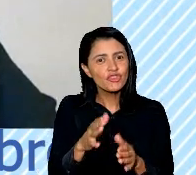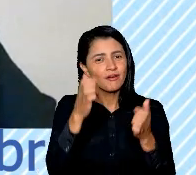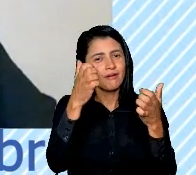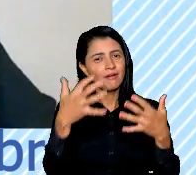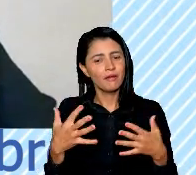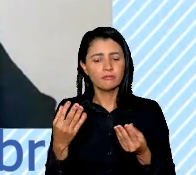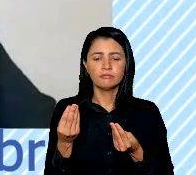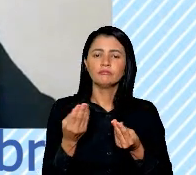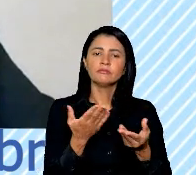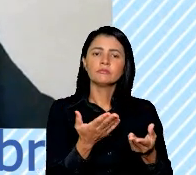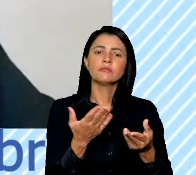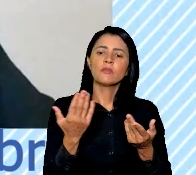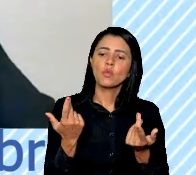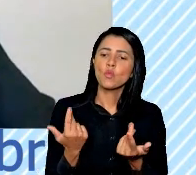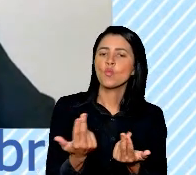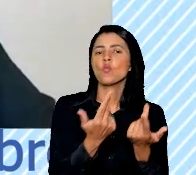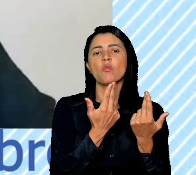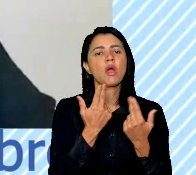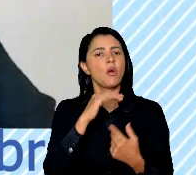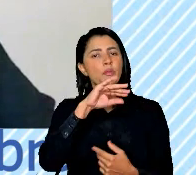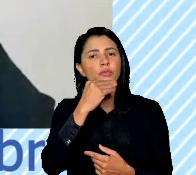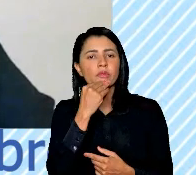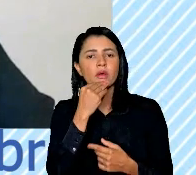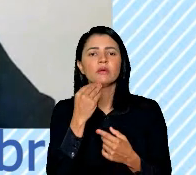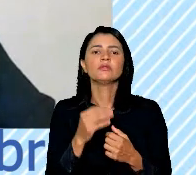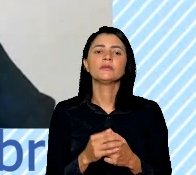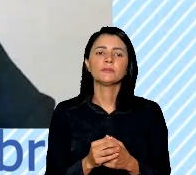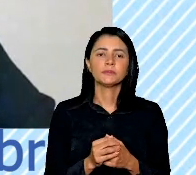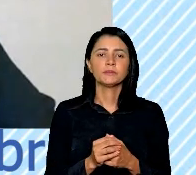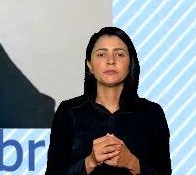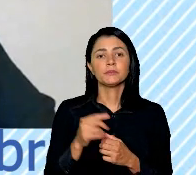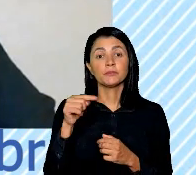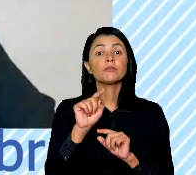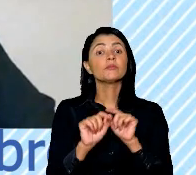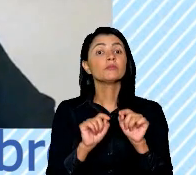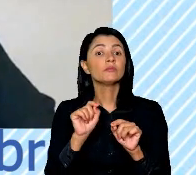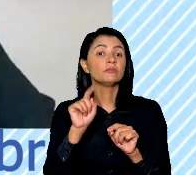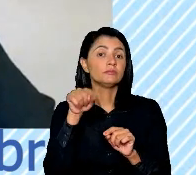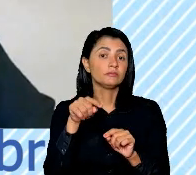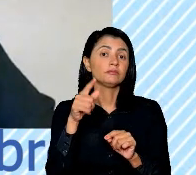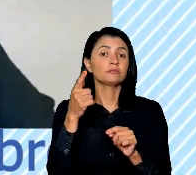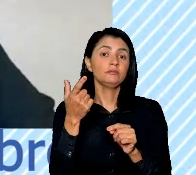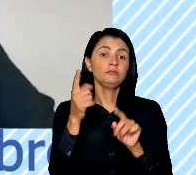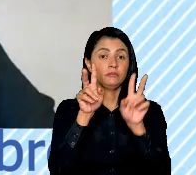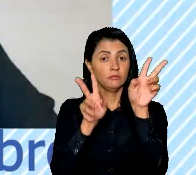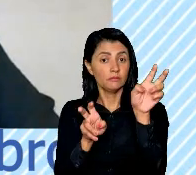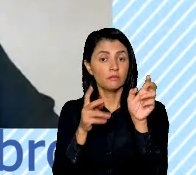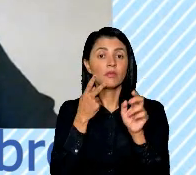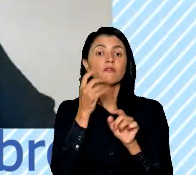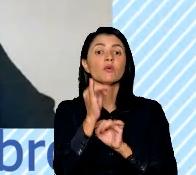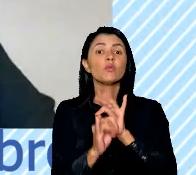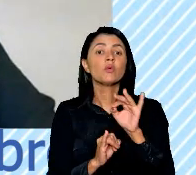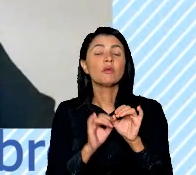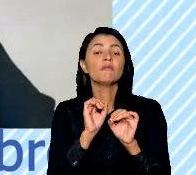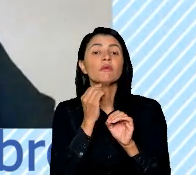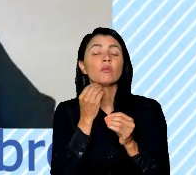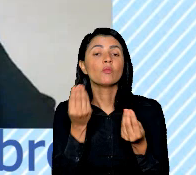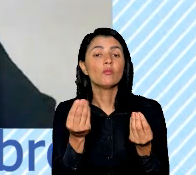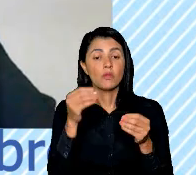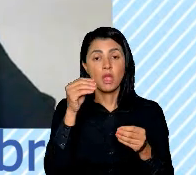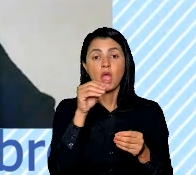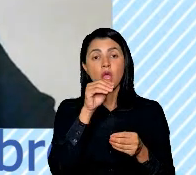elas igualdade de oportunidades. E aqui eu devo abrir parênteses para dizer que a justiça eleitoral tem